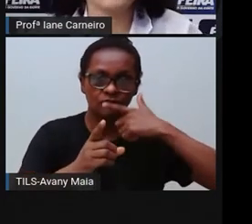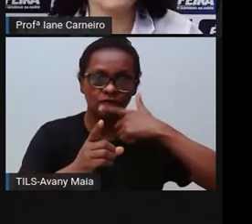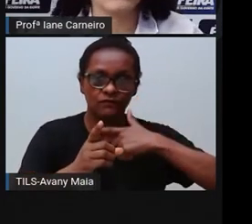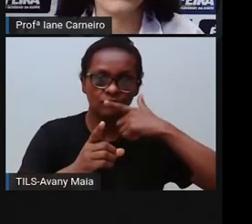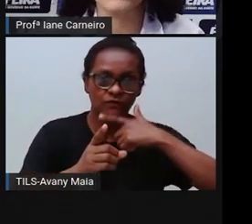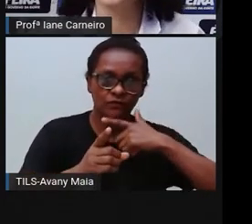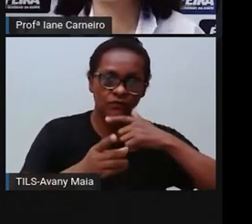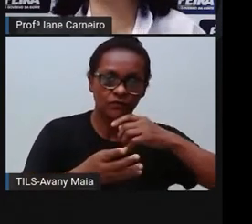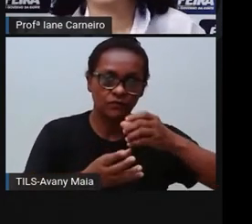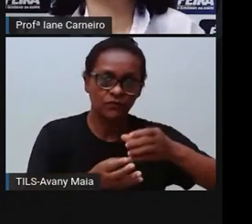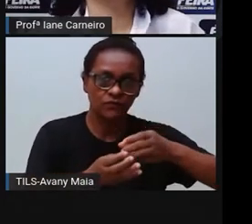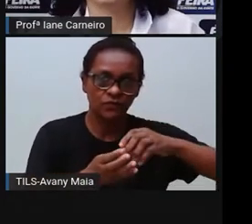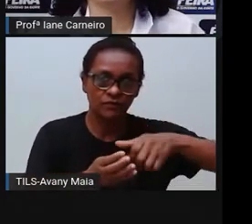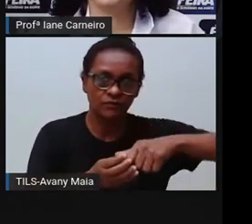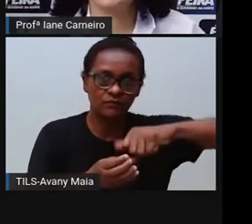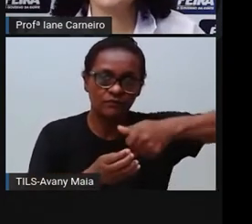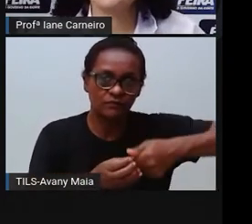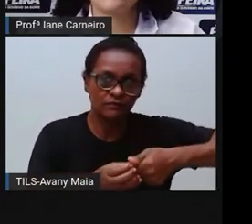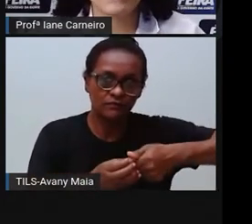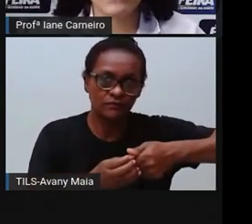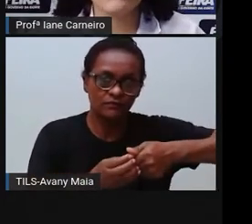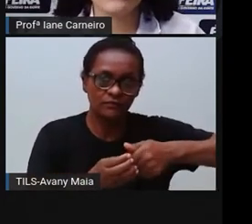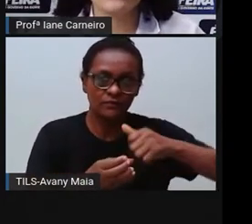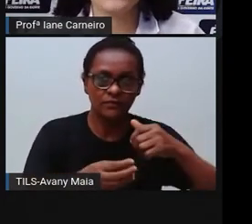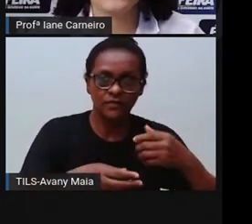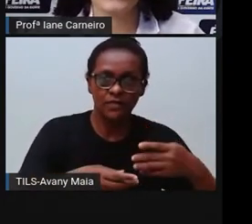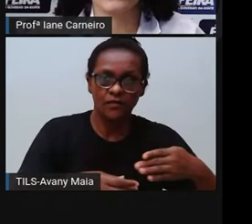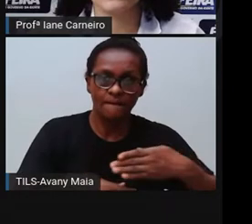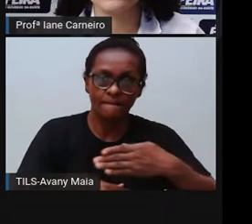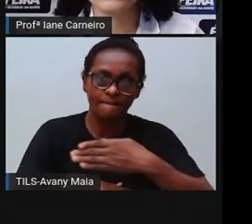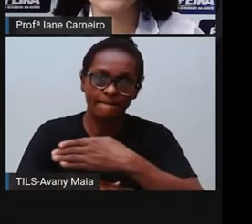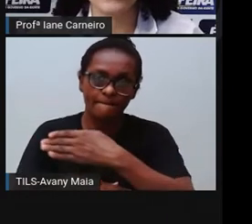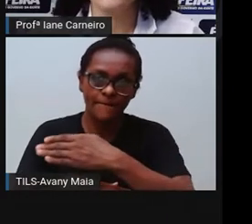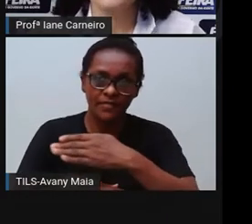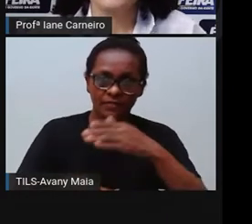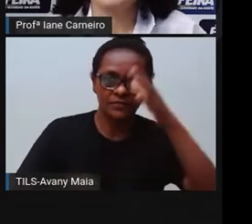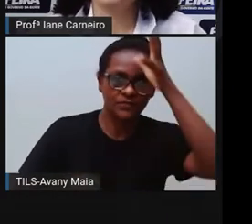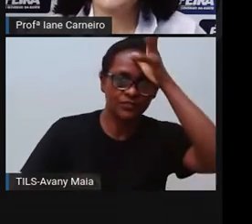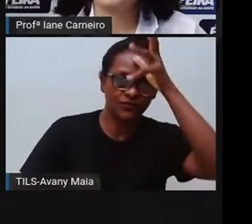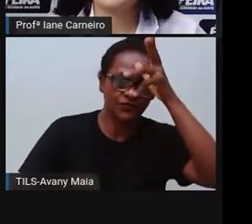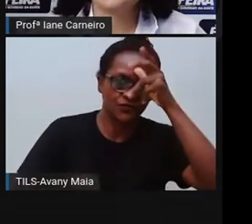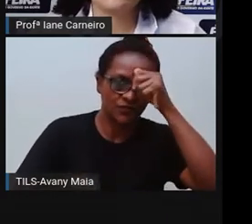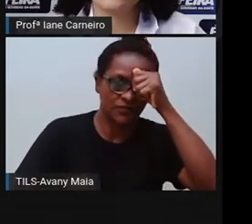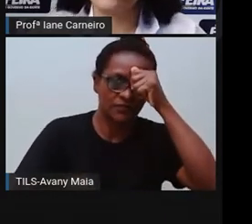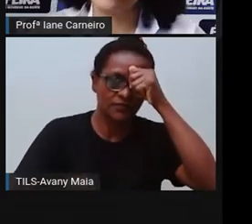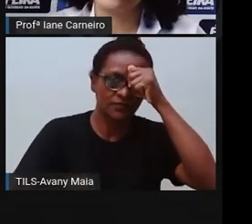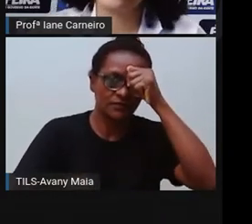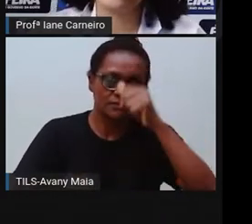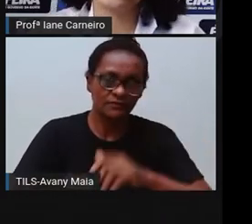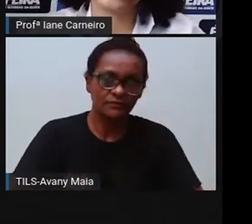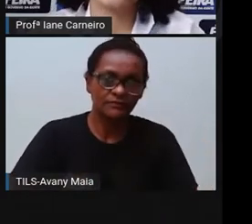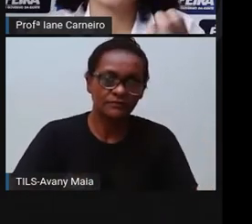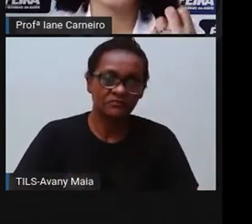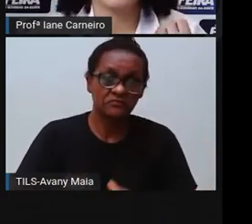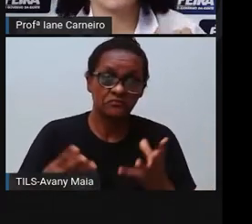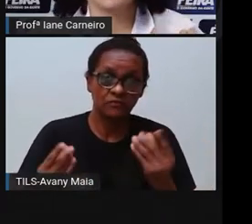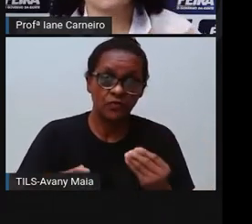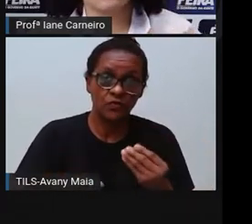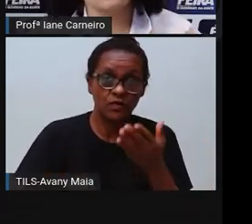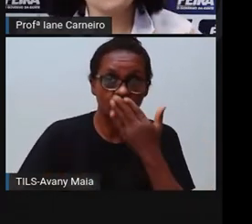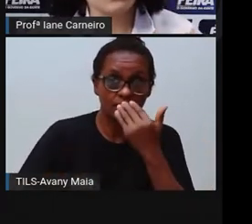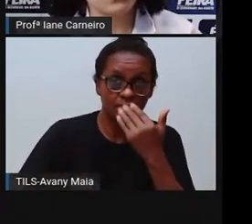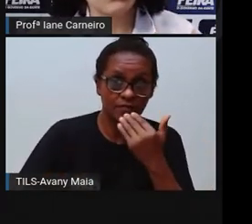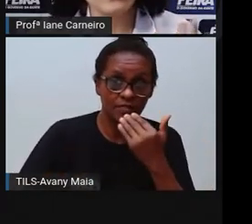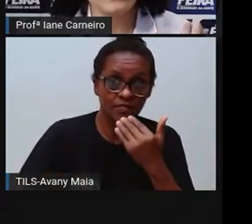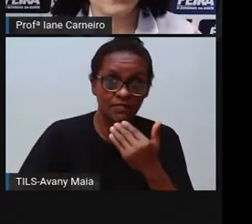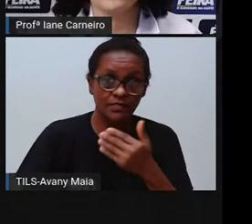leite, iogurte. A gente acha também os peixes, frangos, né? E esses tipos de alimentos, eles trazem proteínas para o